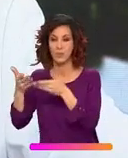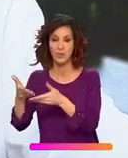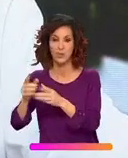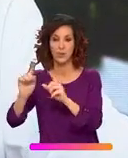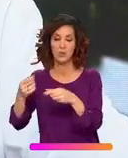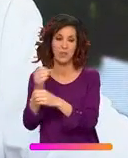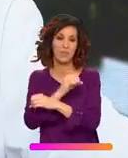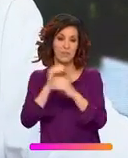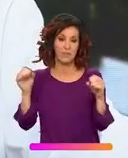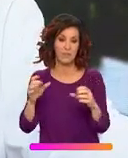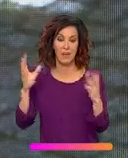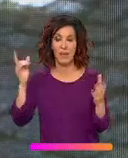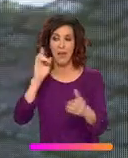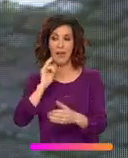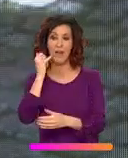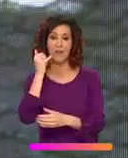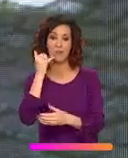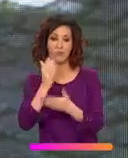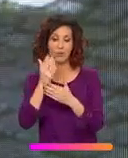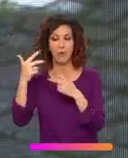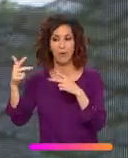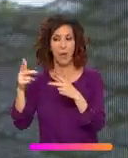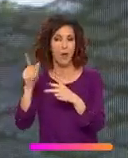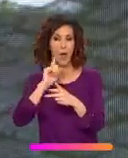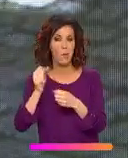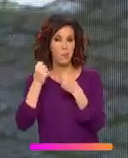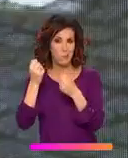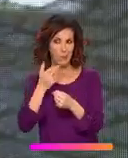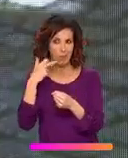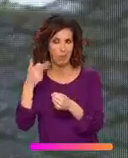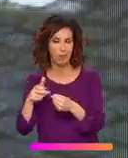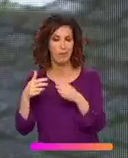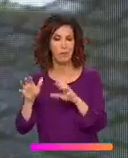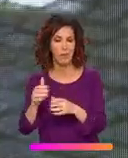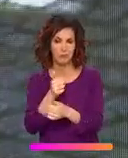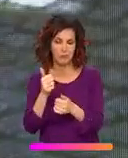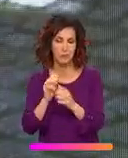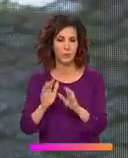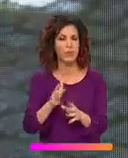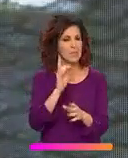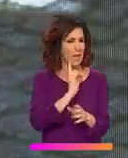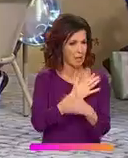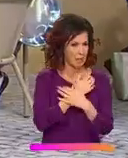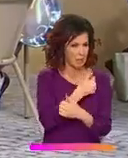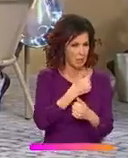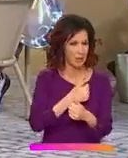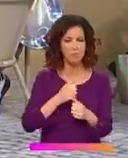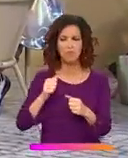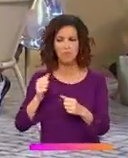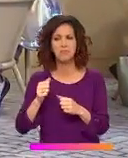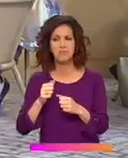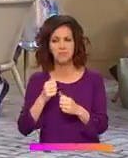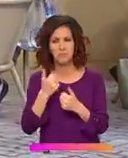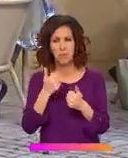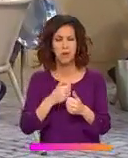que ela não dá com as tecnologias de videochamada. E ela tem estado bem, a Lourdes? Sim, na medida possível. Eu cheiro-me que ela deve estar aí mesmo a